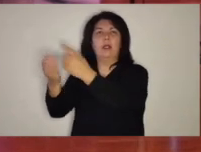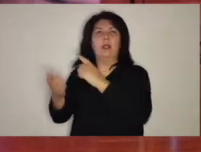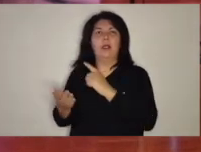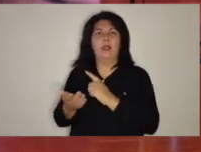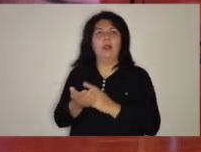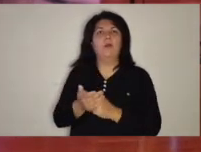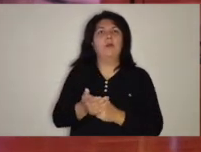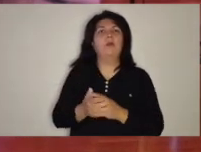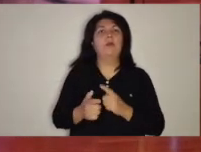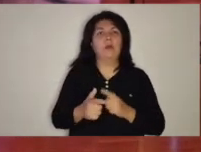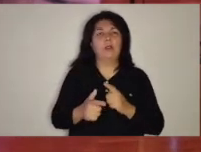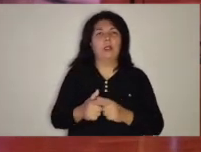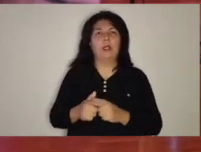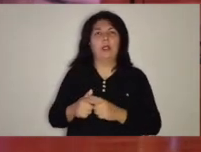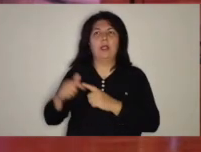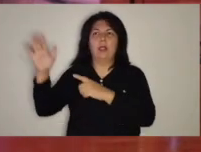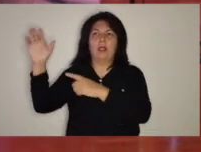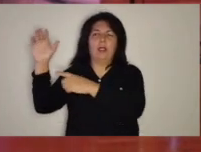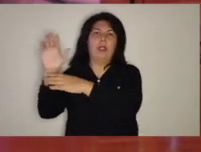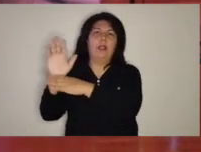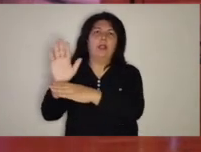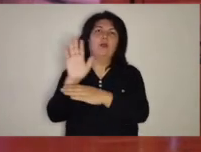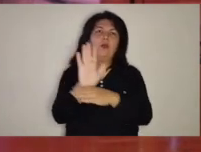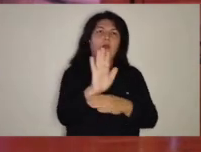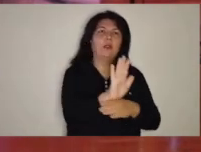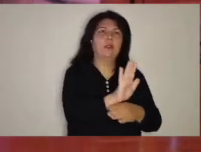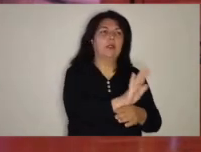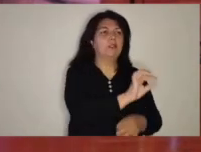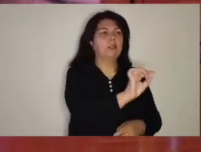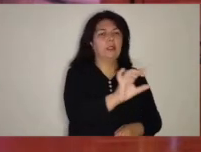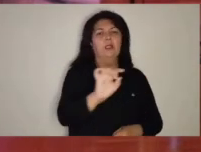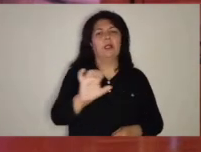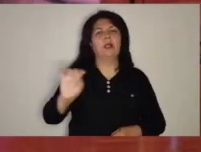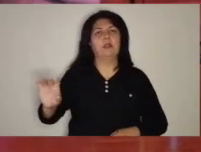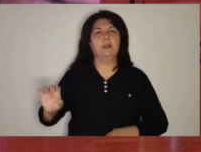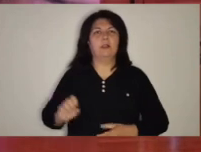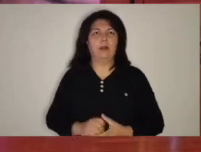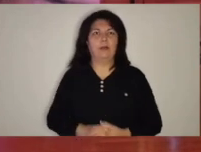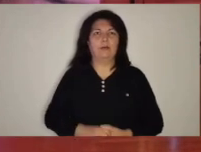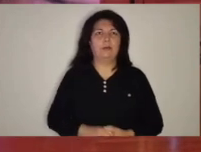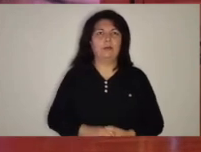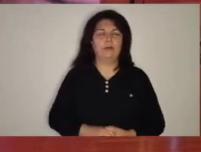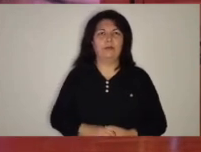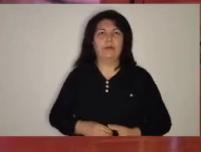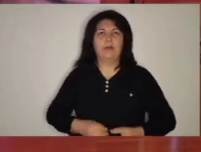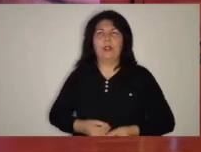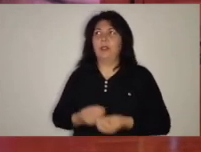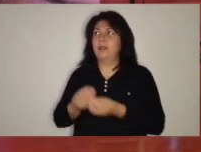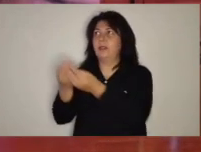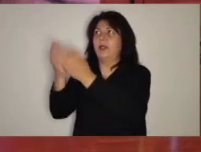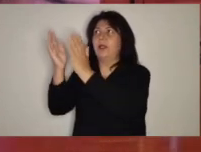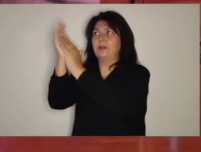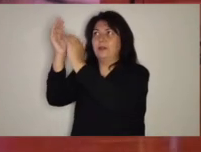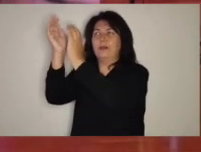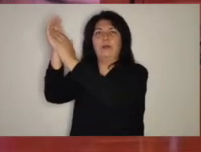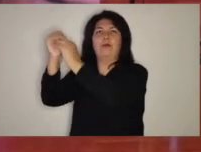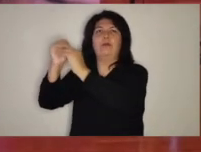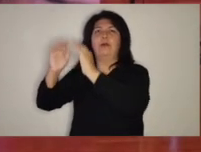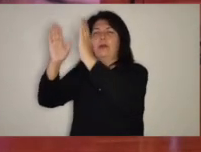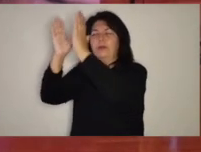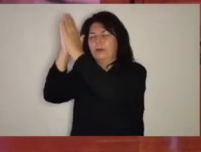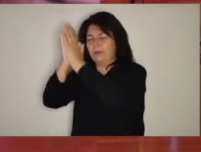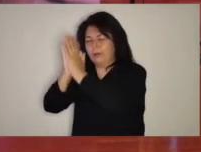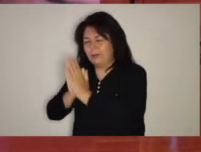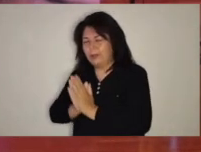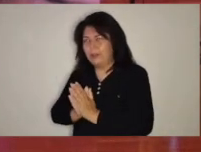o seu melhor nesta manhã. Entregue a sua adoração, o seu louvor, o seu pedido de socorro, a